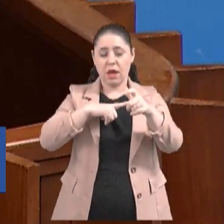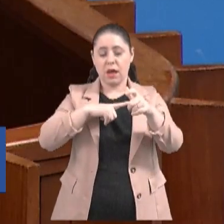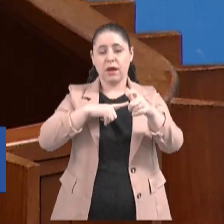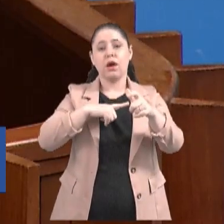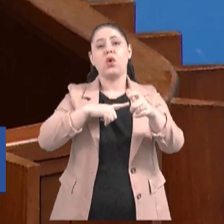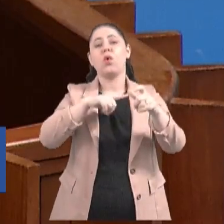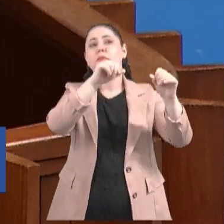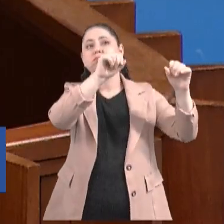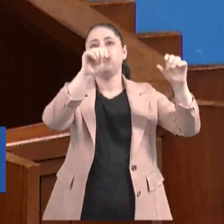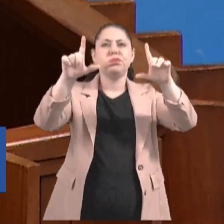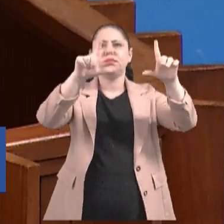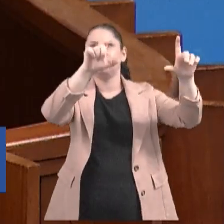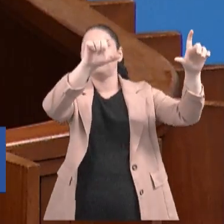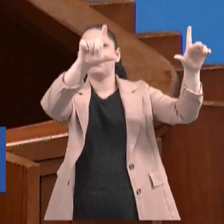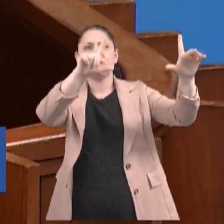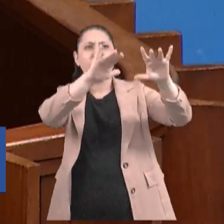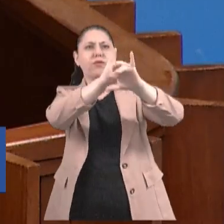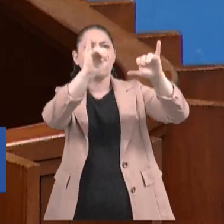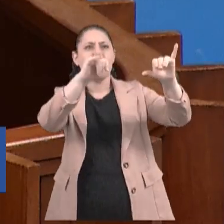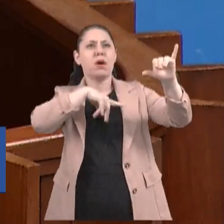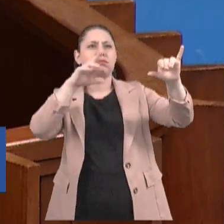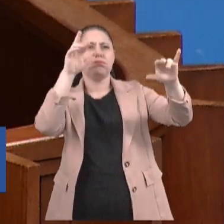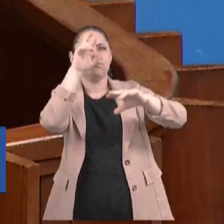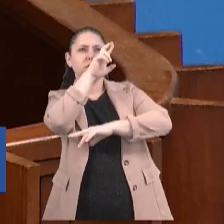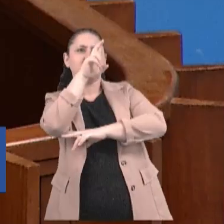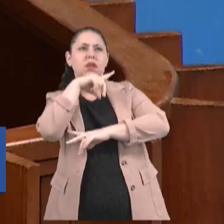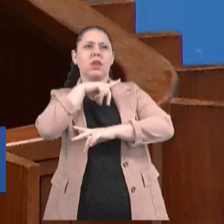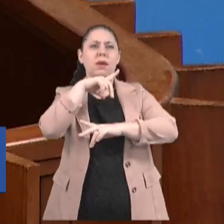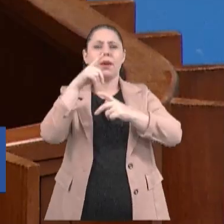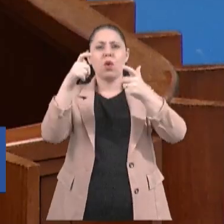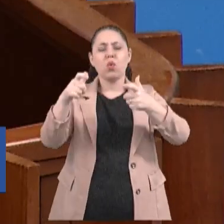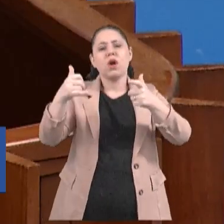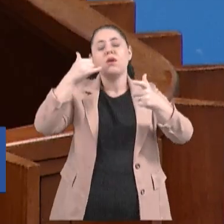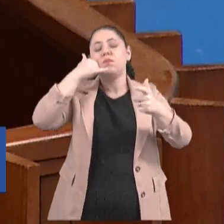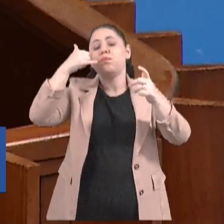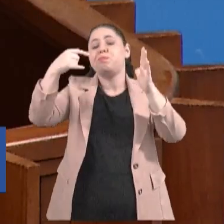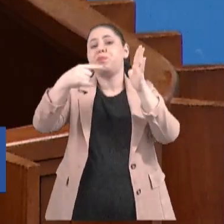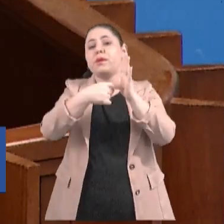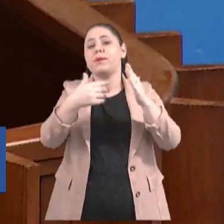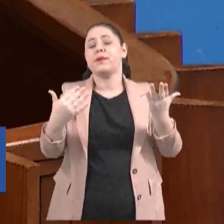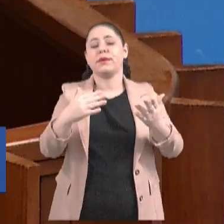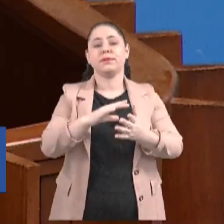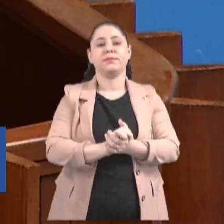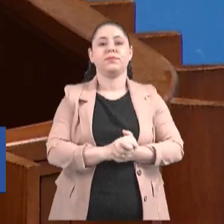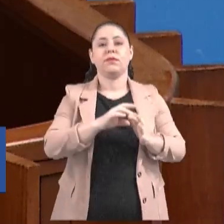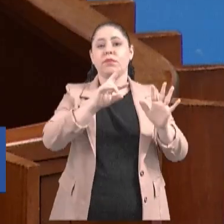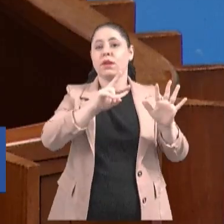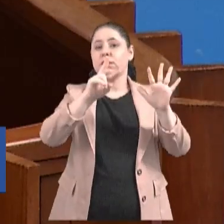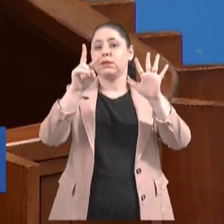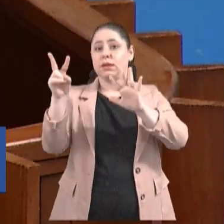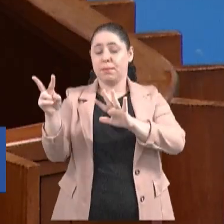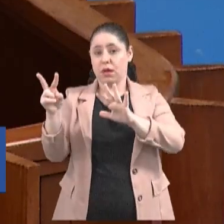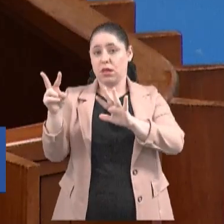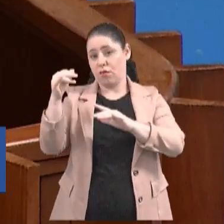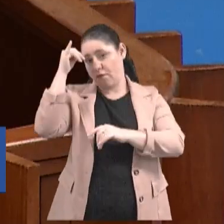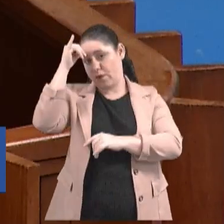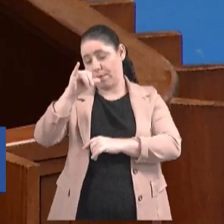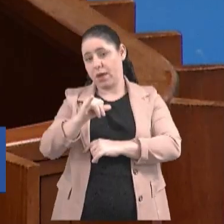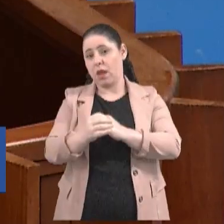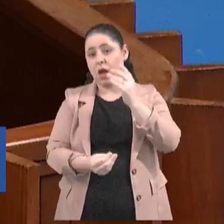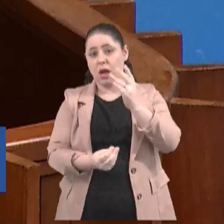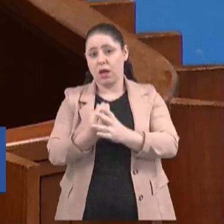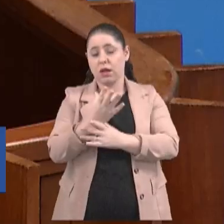circulação cartazes informativos sobre o Observatório e seus canais de denúncia. Da Semana Estadual do Combate.